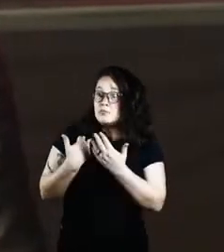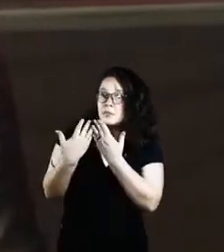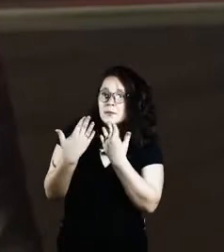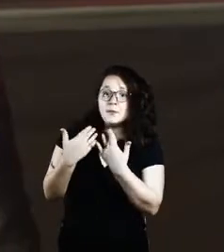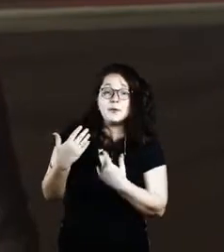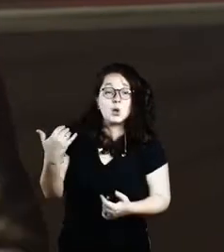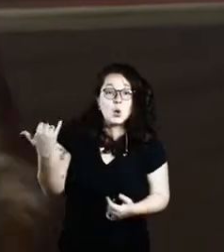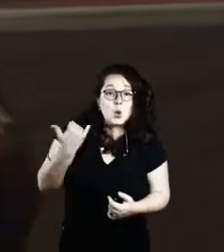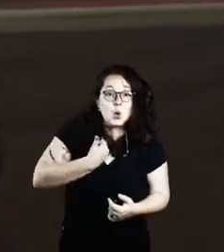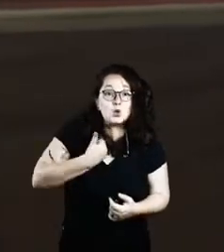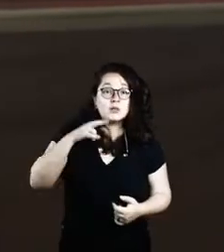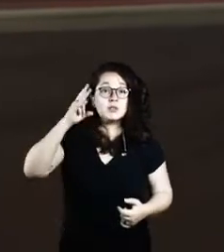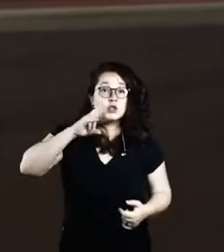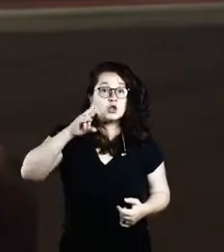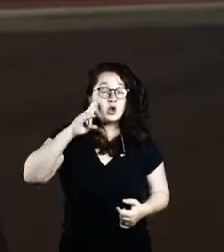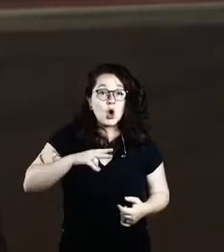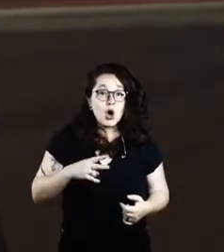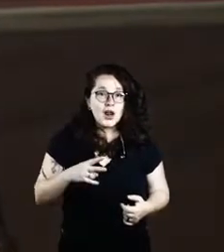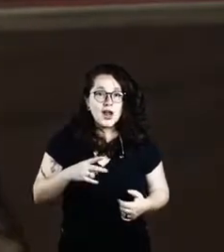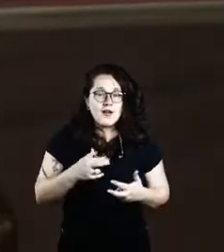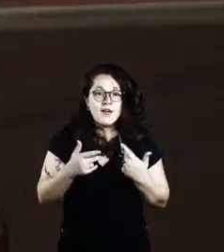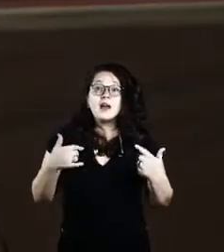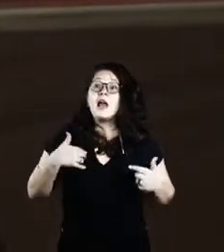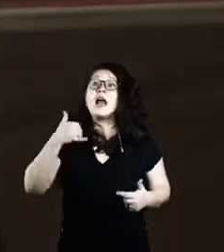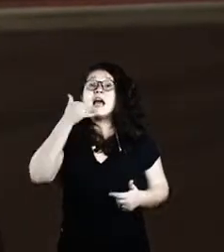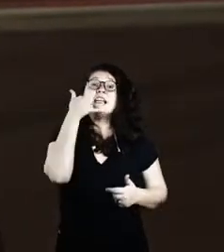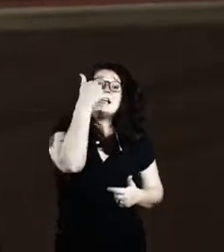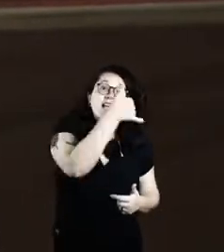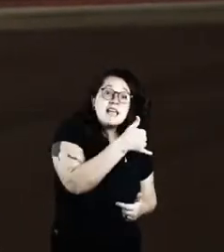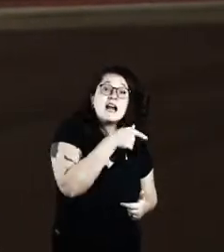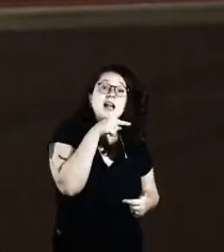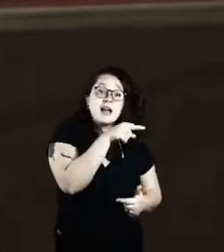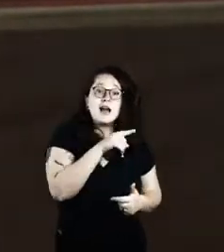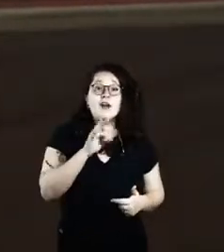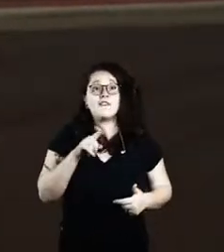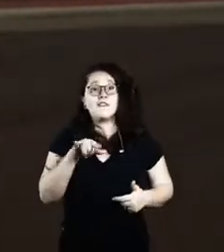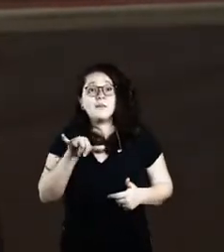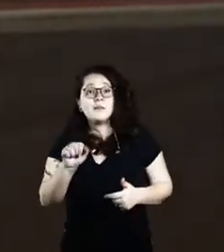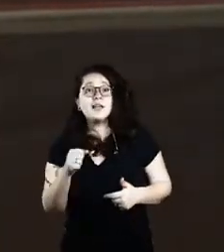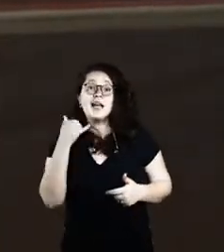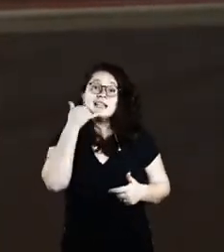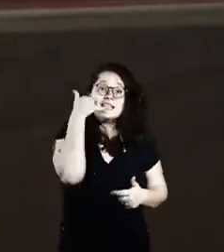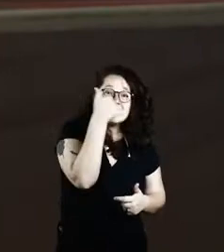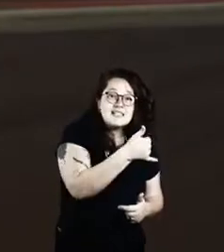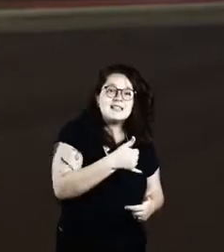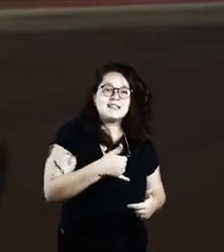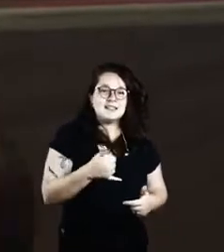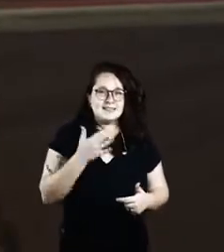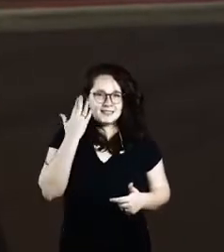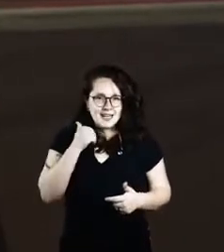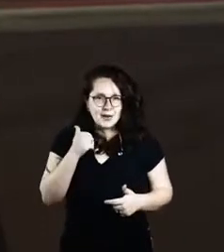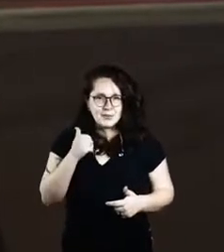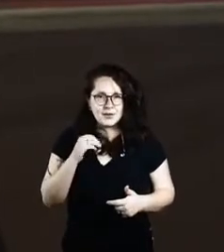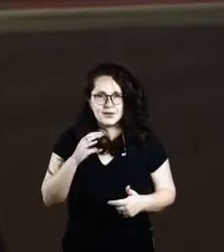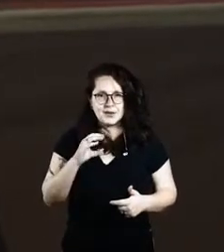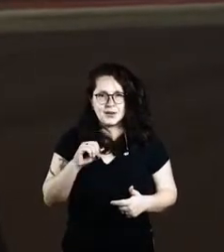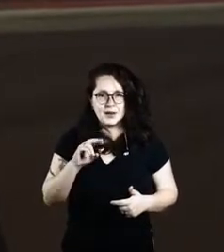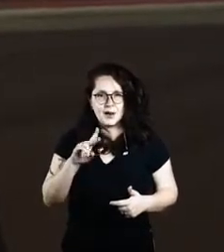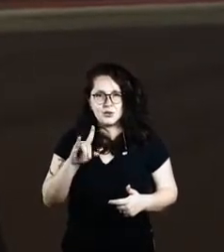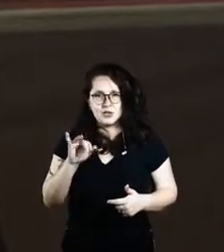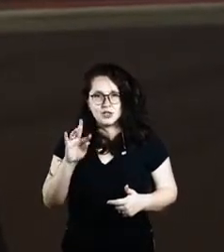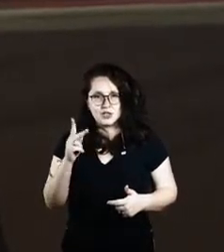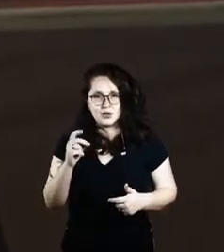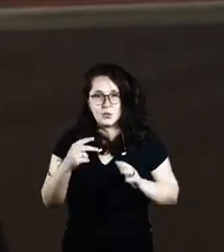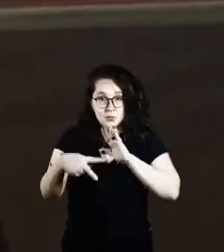Love. Porra, meu, ele queria que eu te ligasse. Mano, liga pro família que eu preciso falar com a família, o Claudinho do Soweto, sabe? Pô, ele